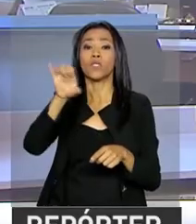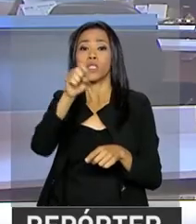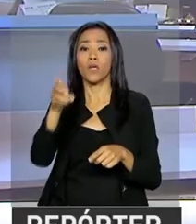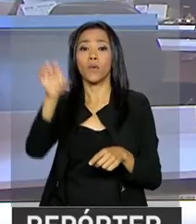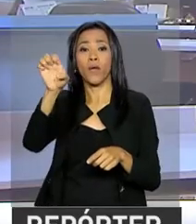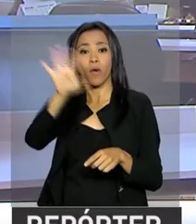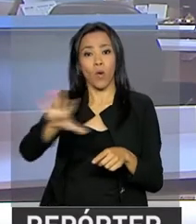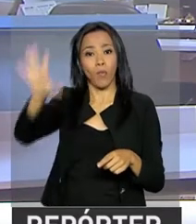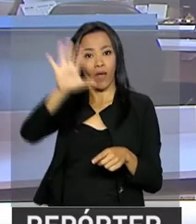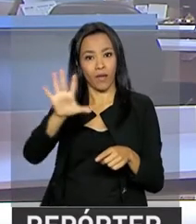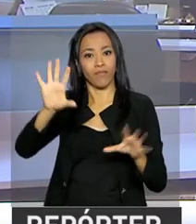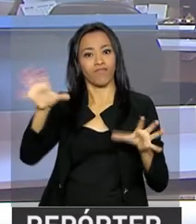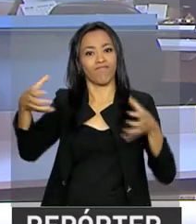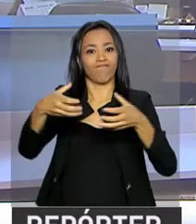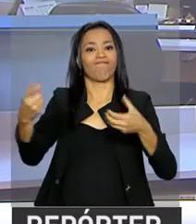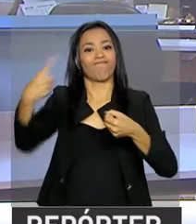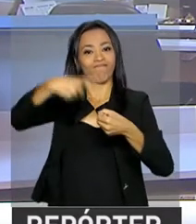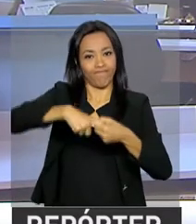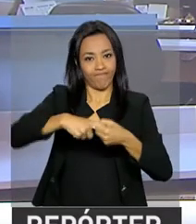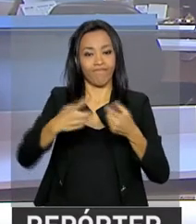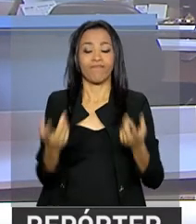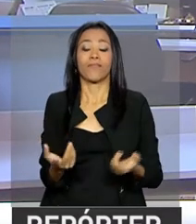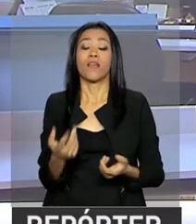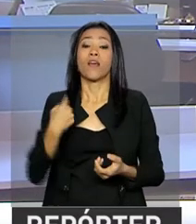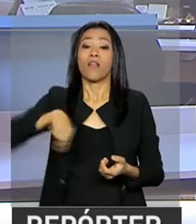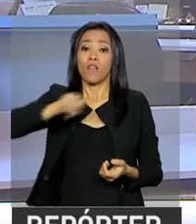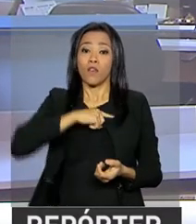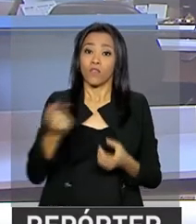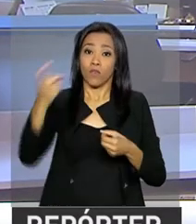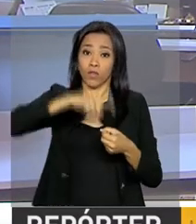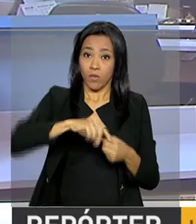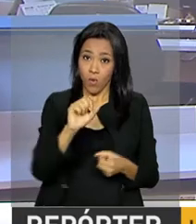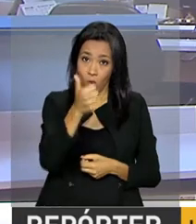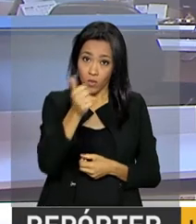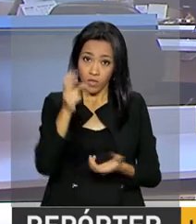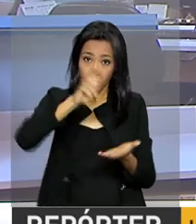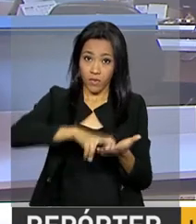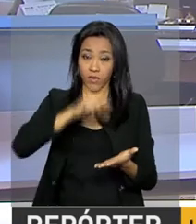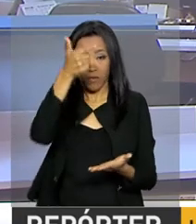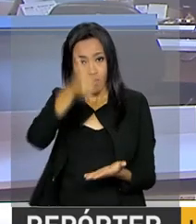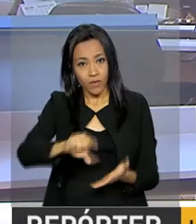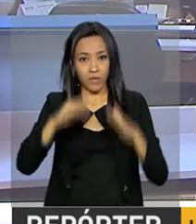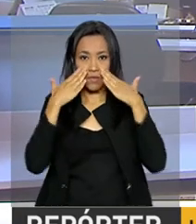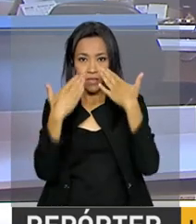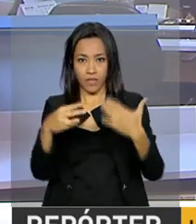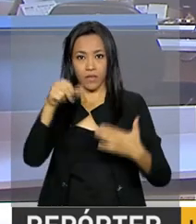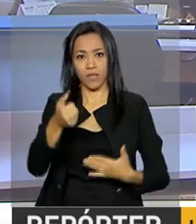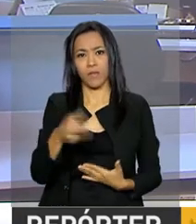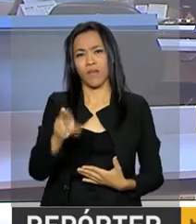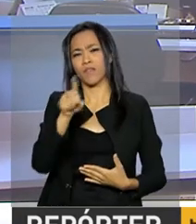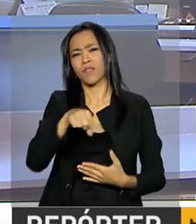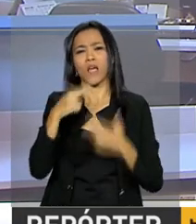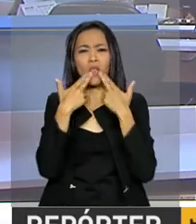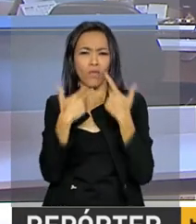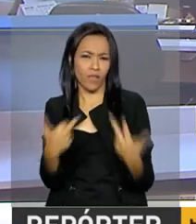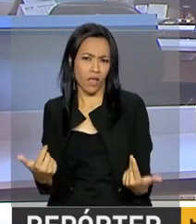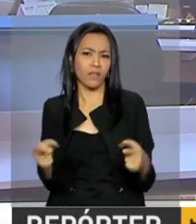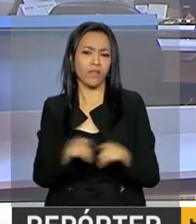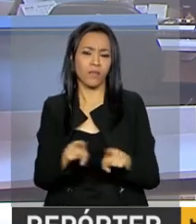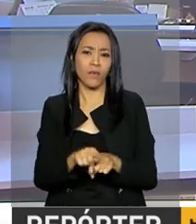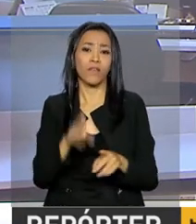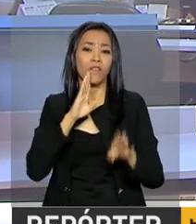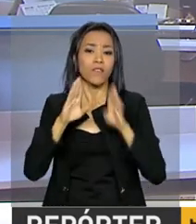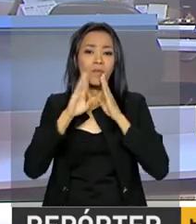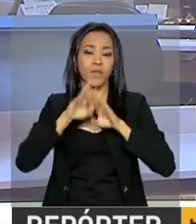e nós ficamos por aqui voltamos às 11 da manhã na próxima edição do repórter nbr acompanha as novidades também em